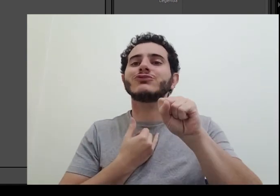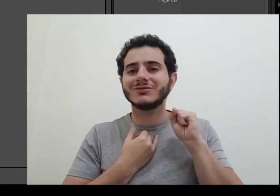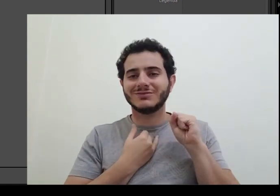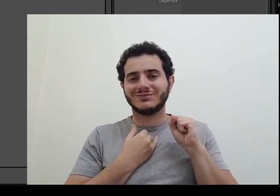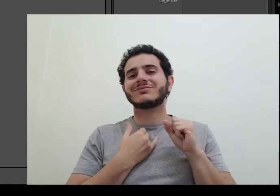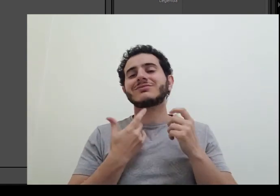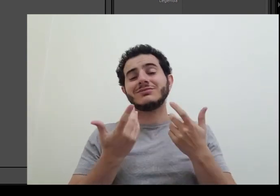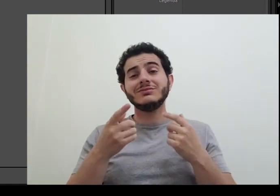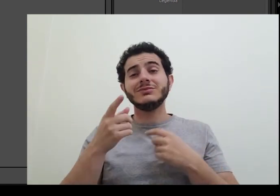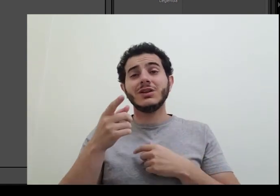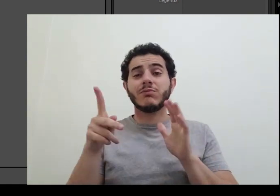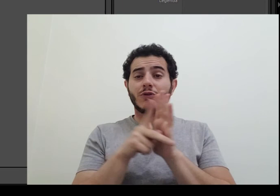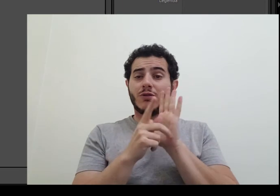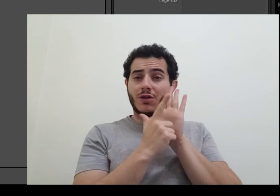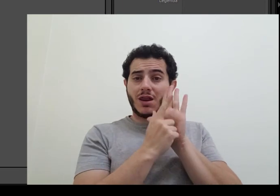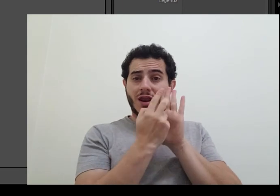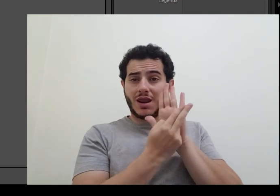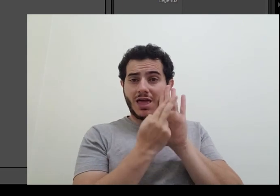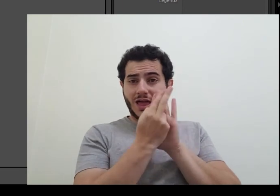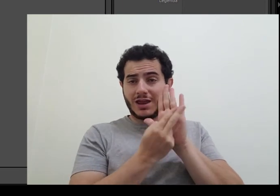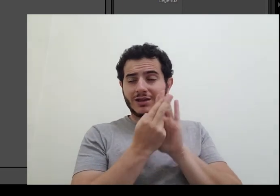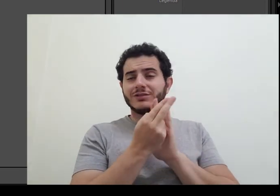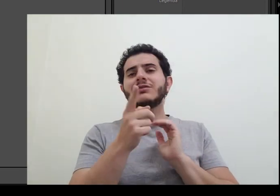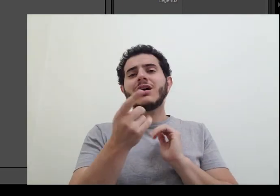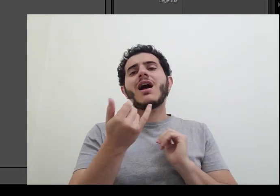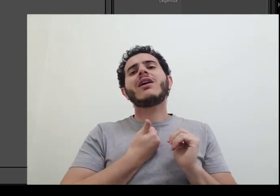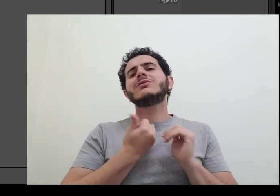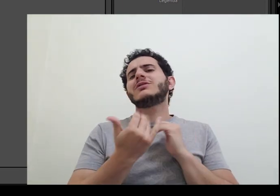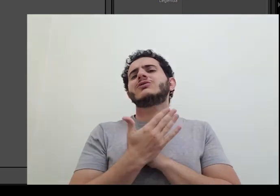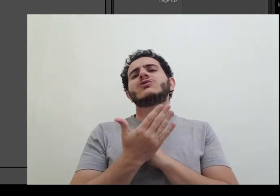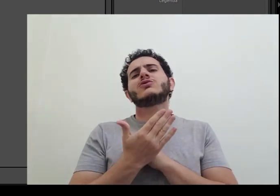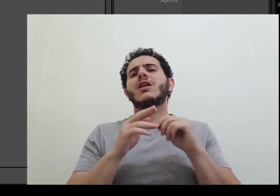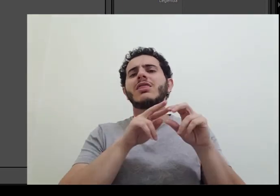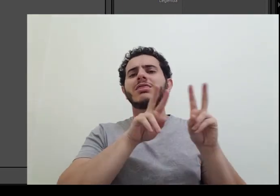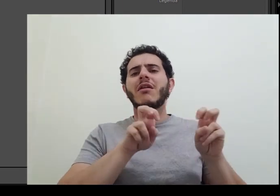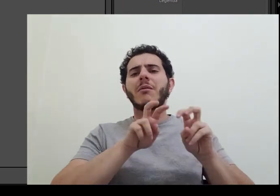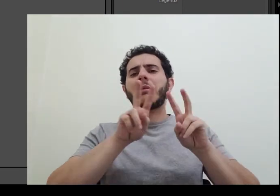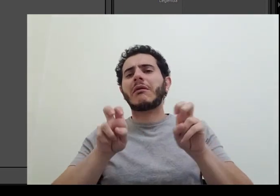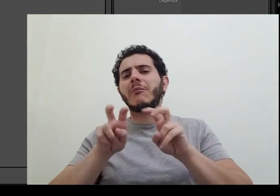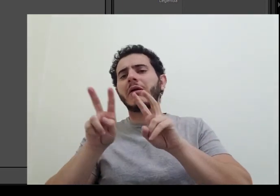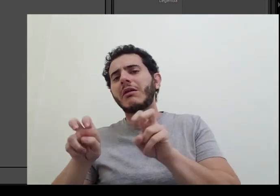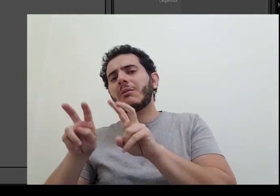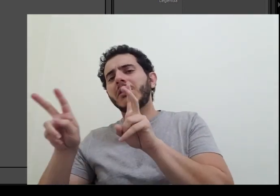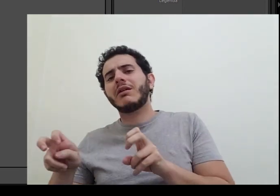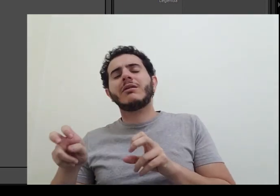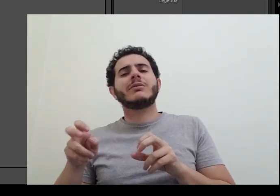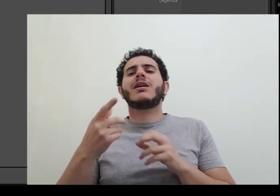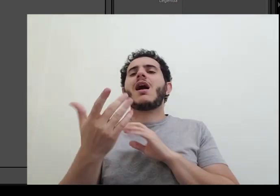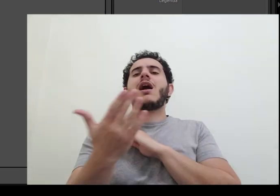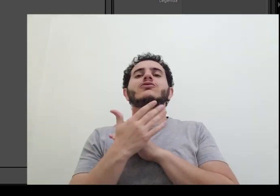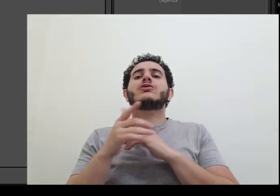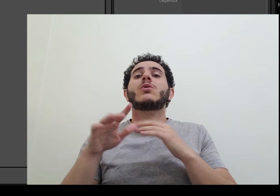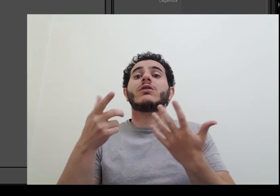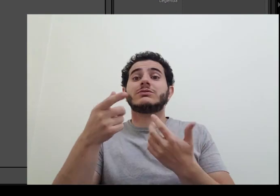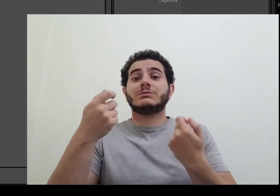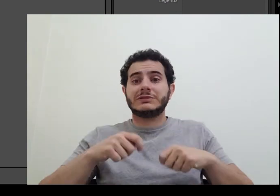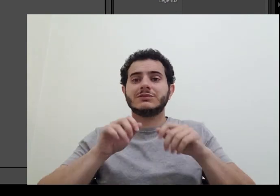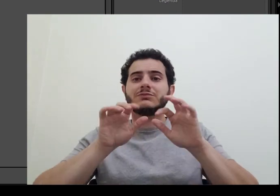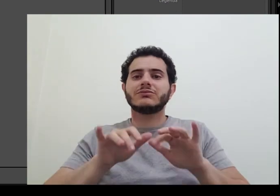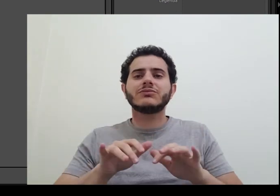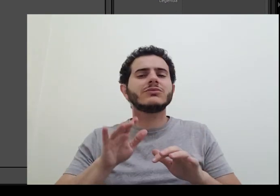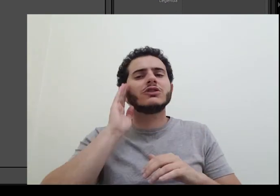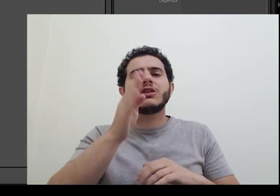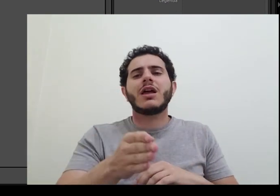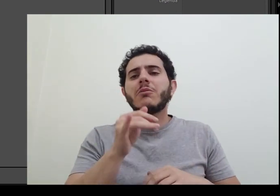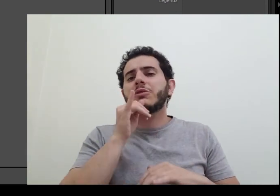é essa: tem um catálogo. Os catálogos não se conversam, mas você pode colocar um tema, por exemplo, tema de casamento. E aí, no tema casamento, você